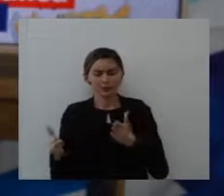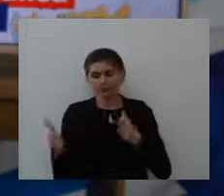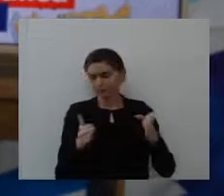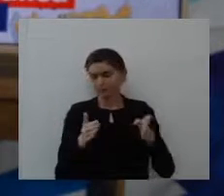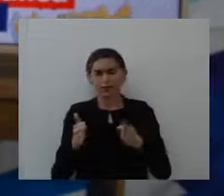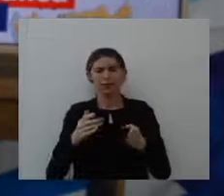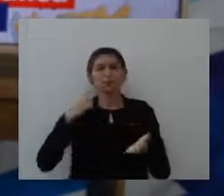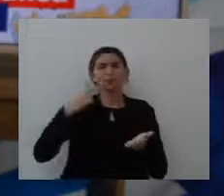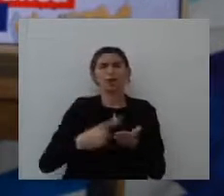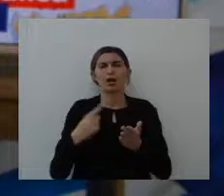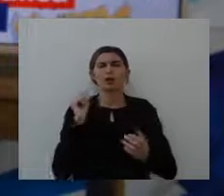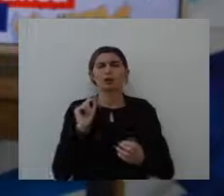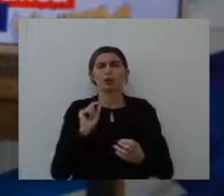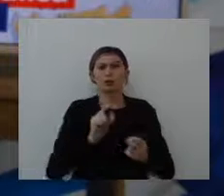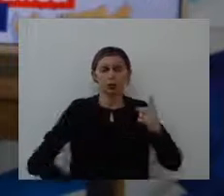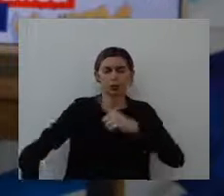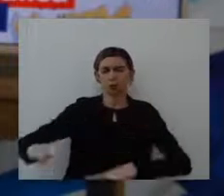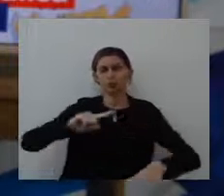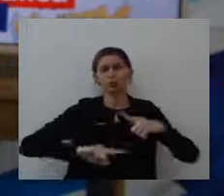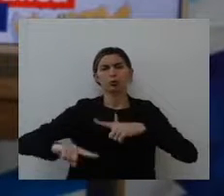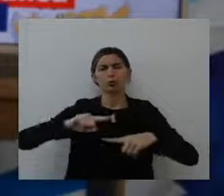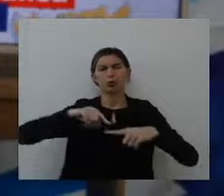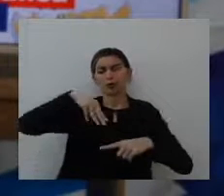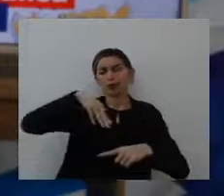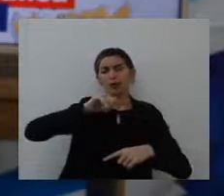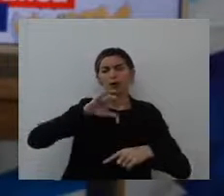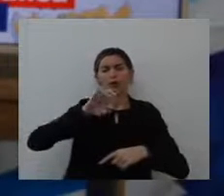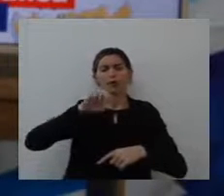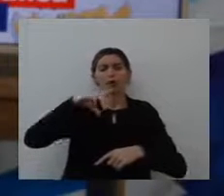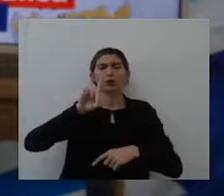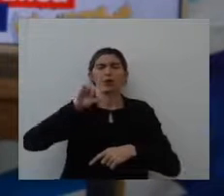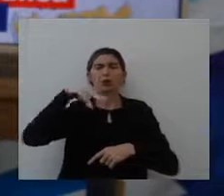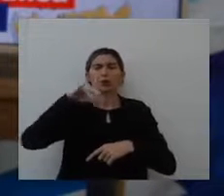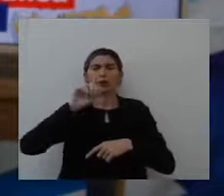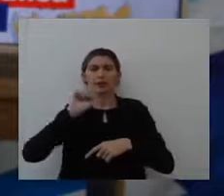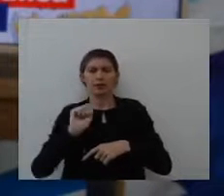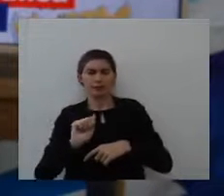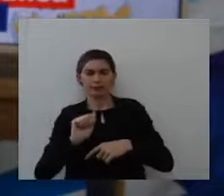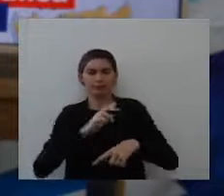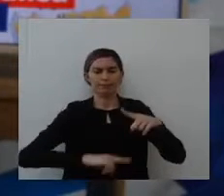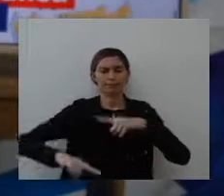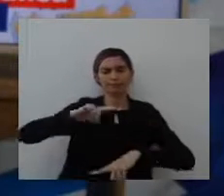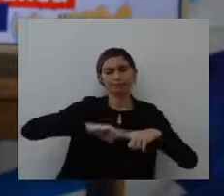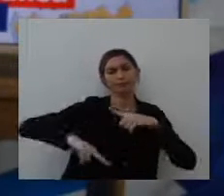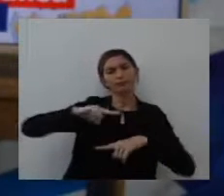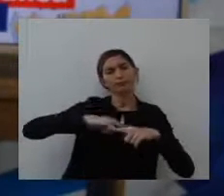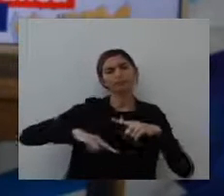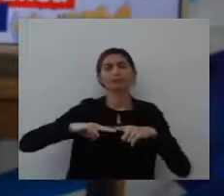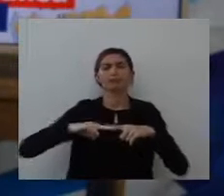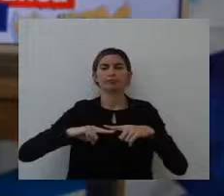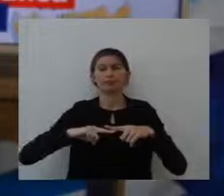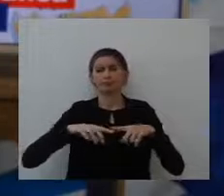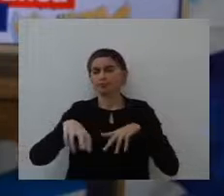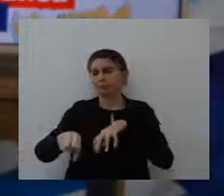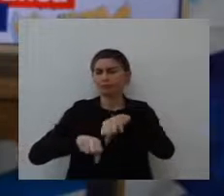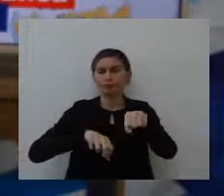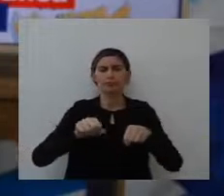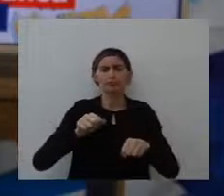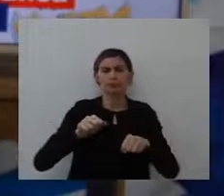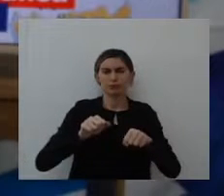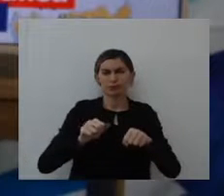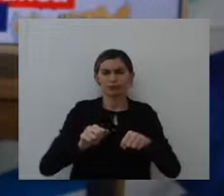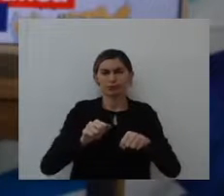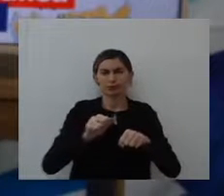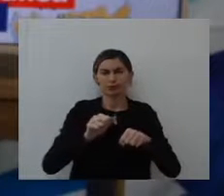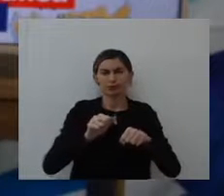ele é marcado pelo domínio macedônico e posterior conquista do Império